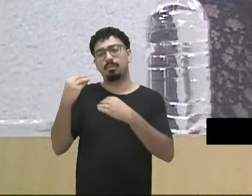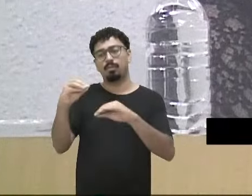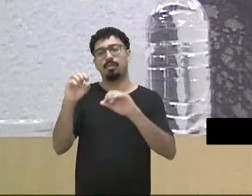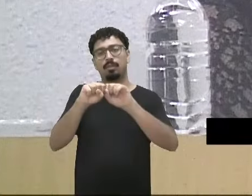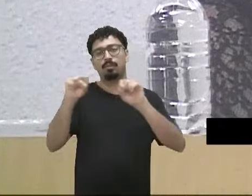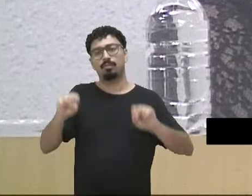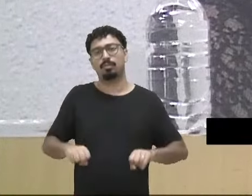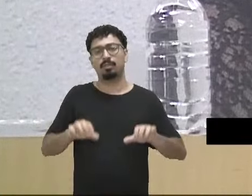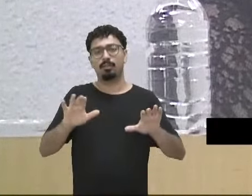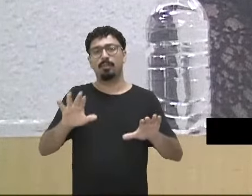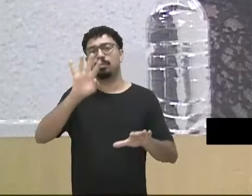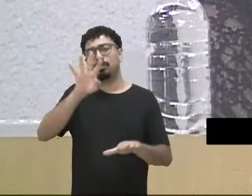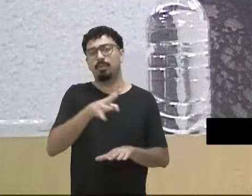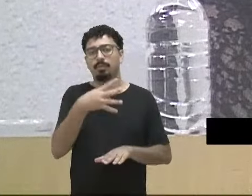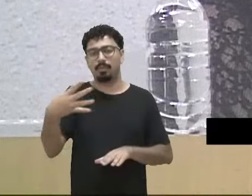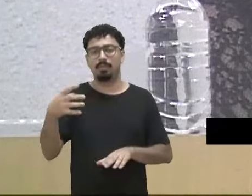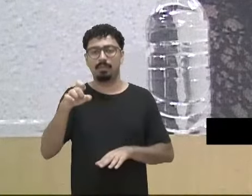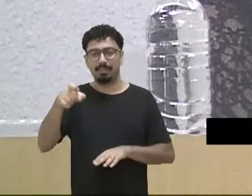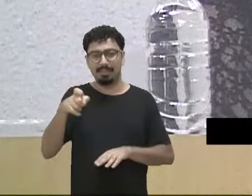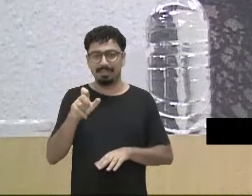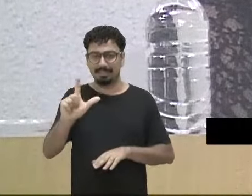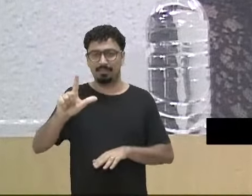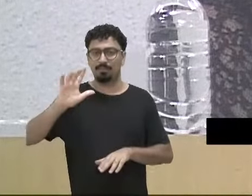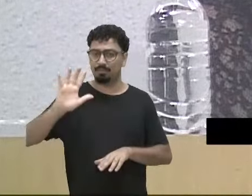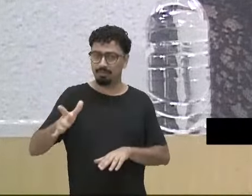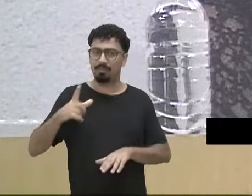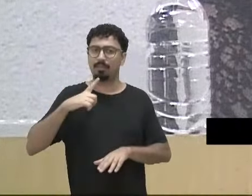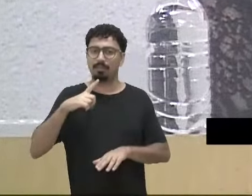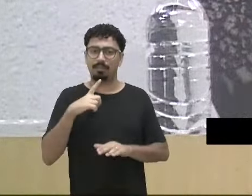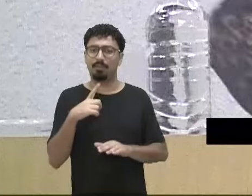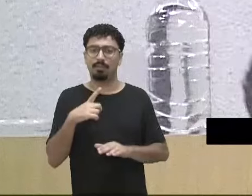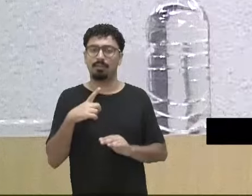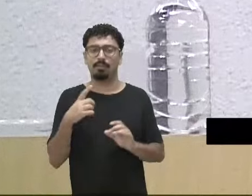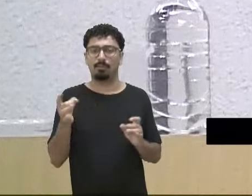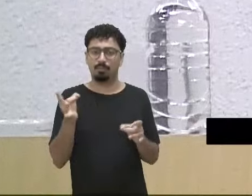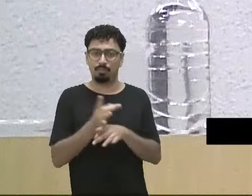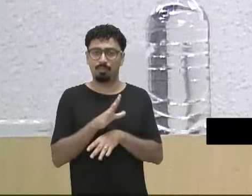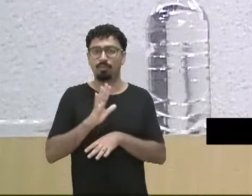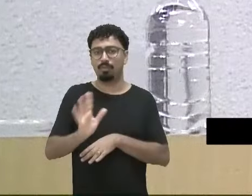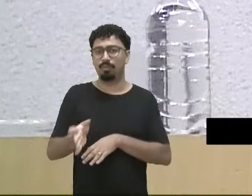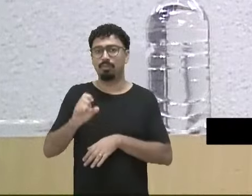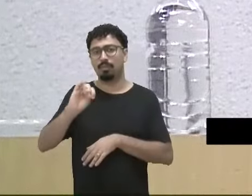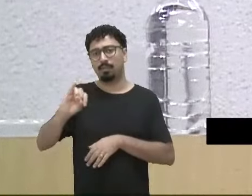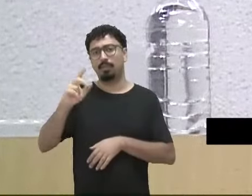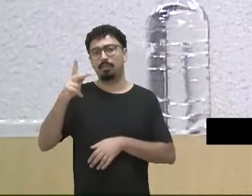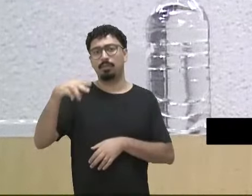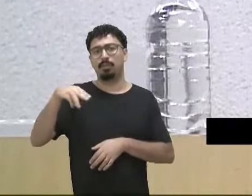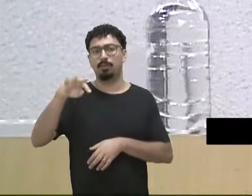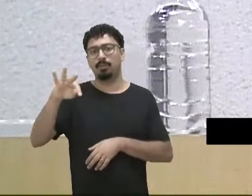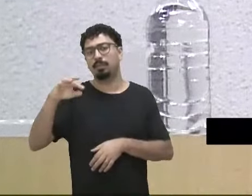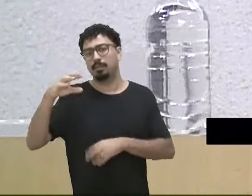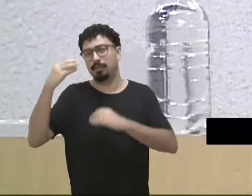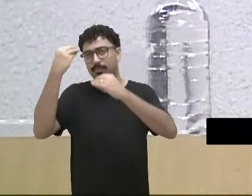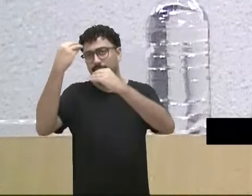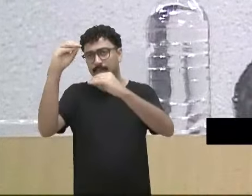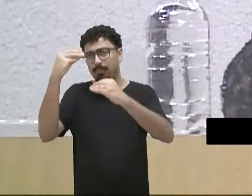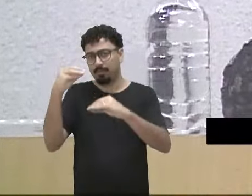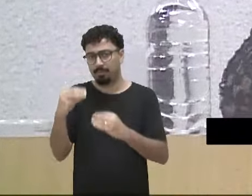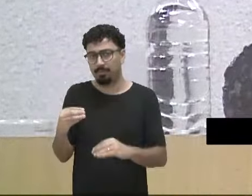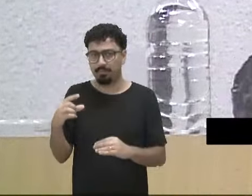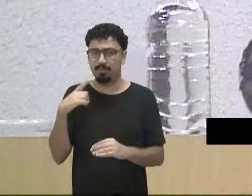uma planilha em Excel que a gente elaborou lá no IPMT, em que a pessoa preenche ali algumas